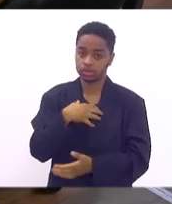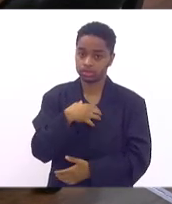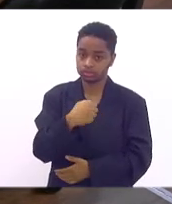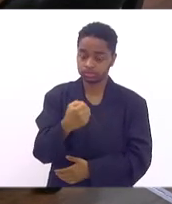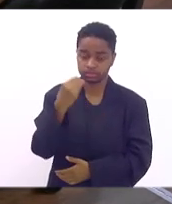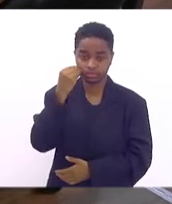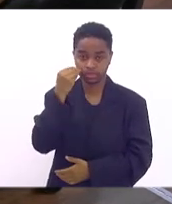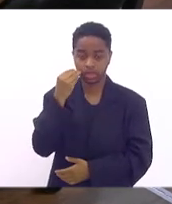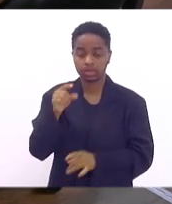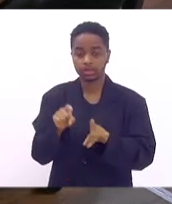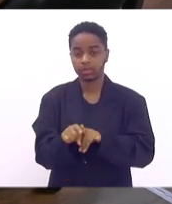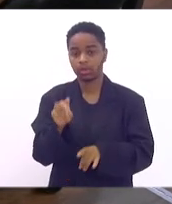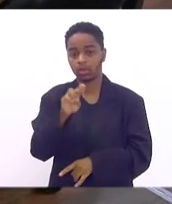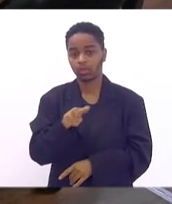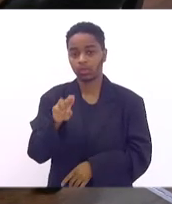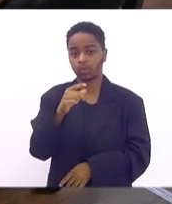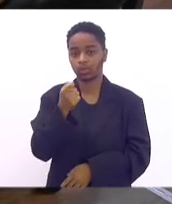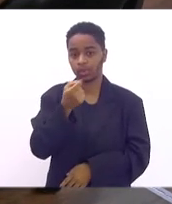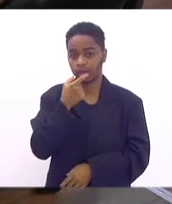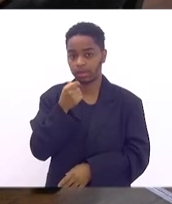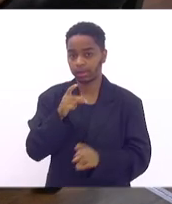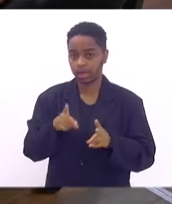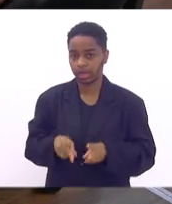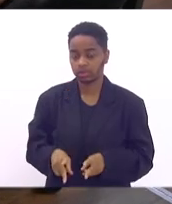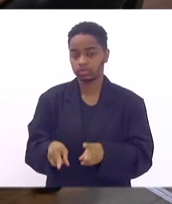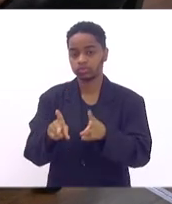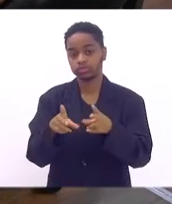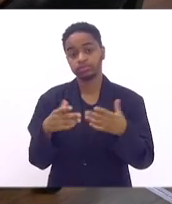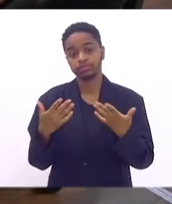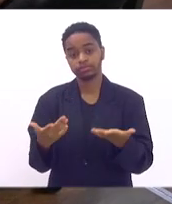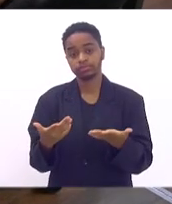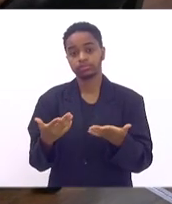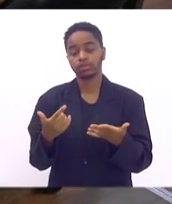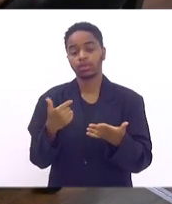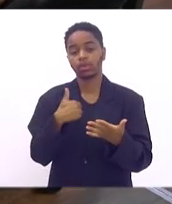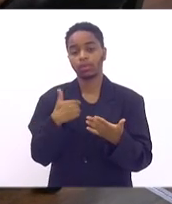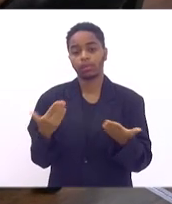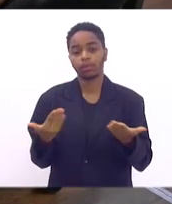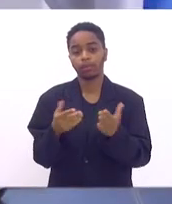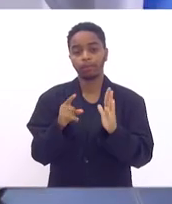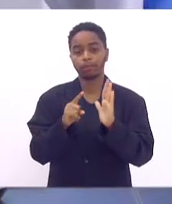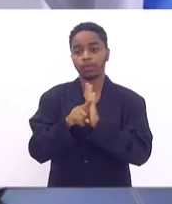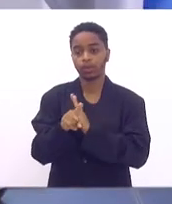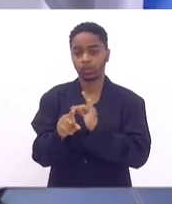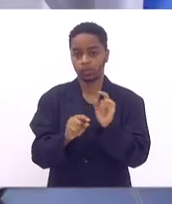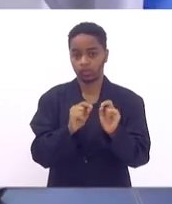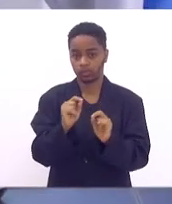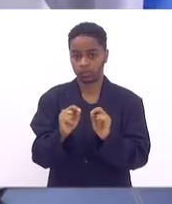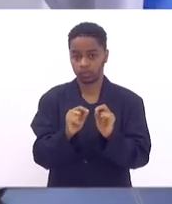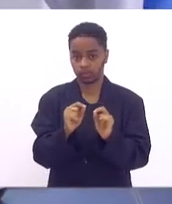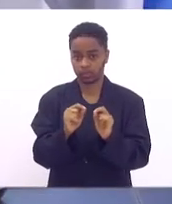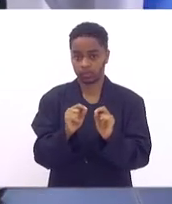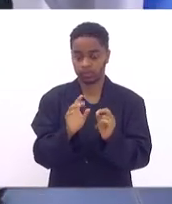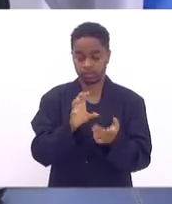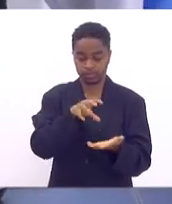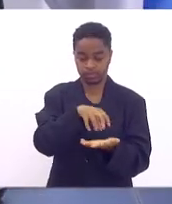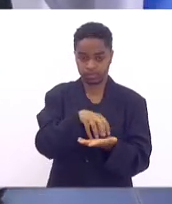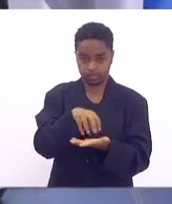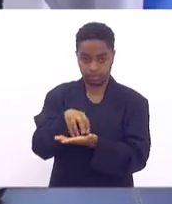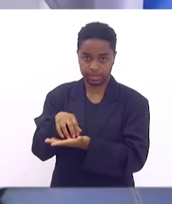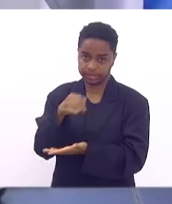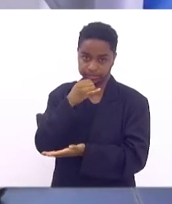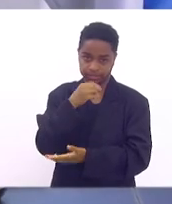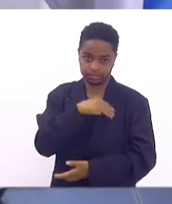medicamentos, uso de medicamentos continuados. Então, a pergunta agora é: esses organismos, seja do